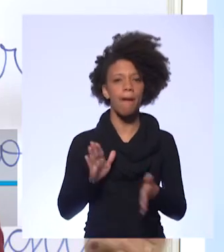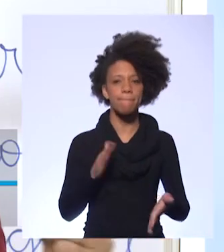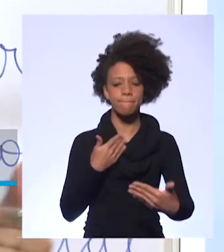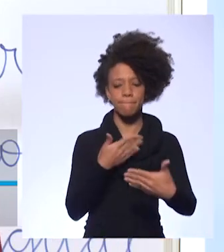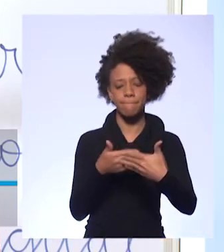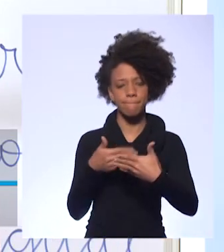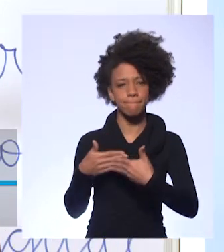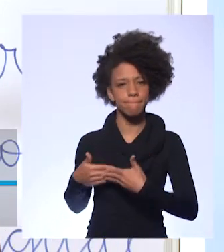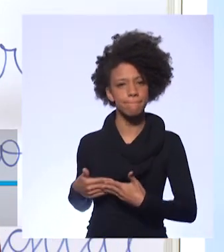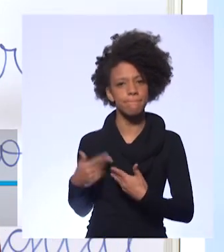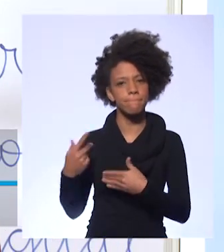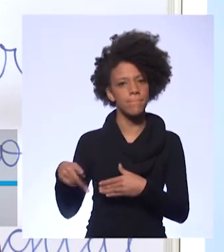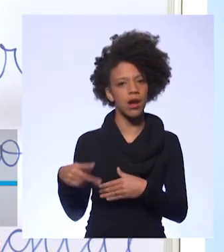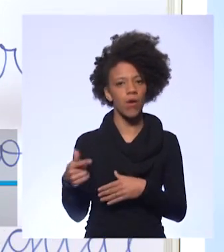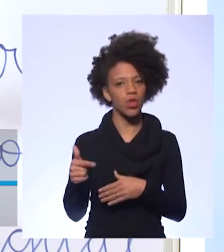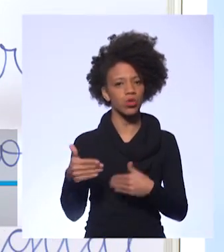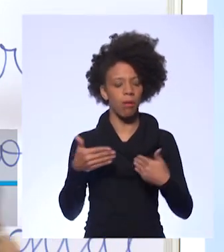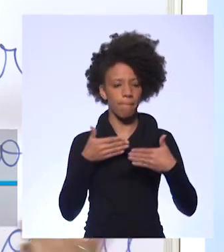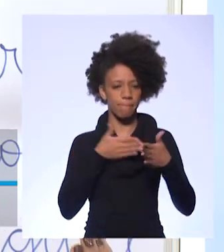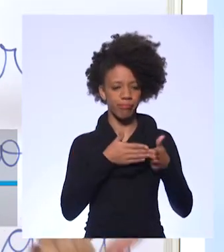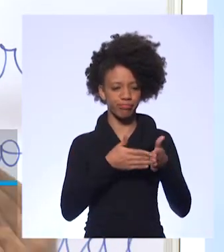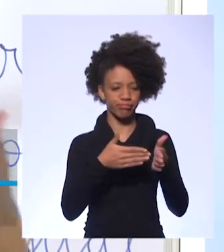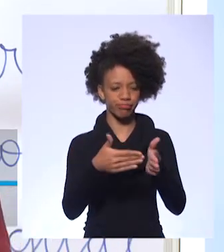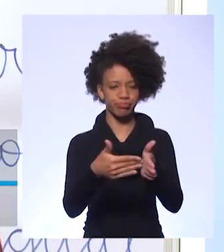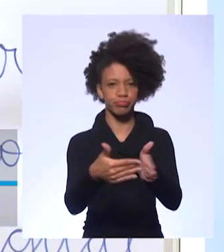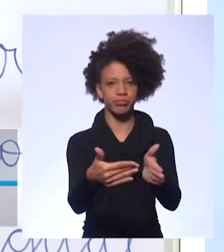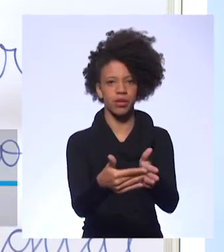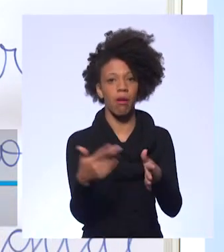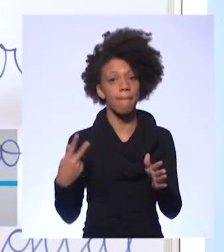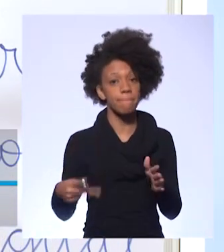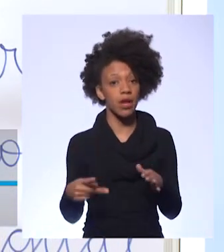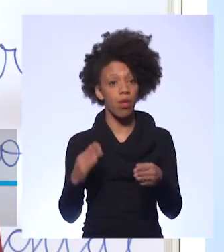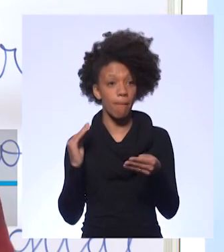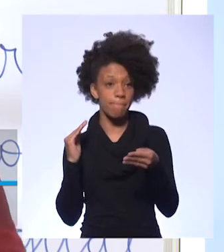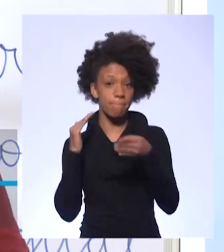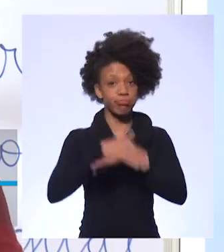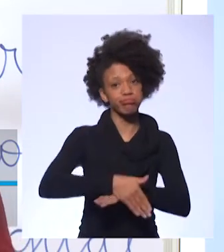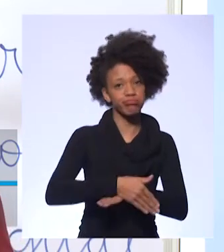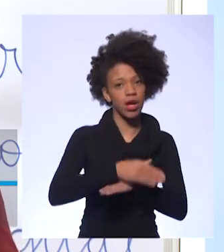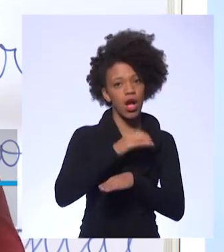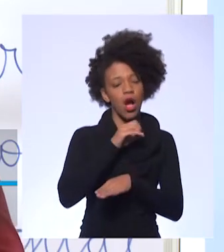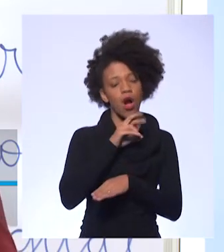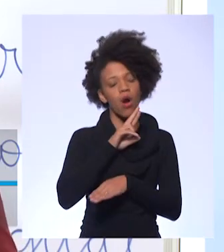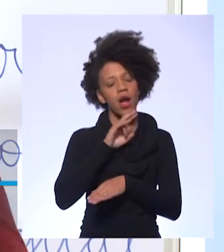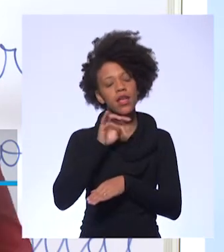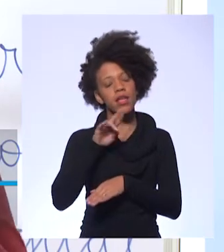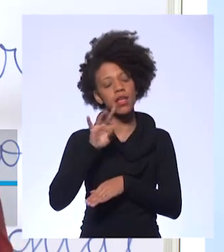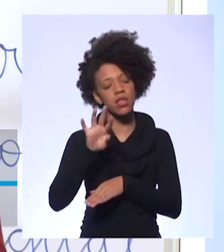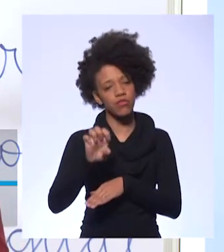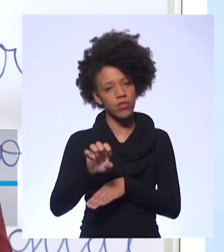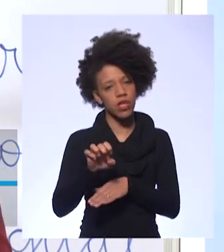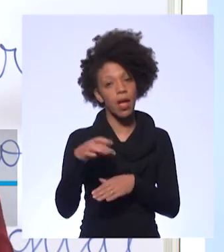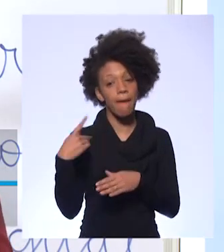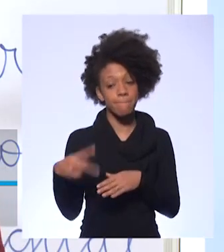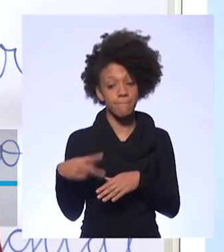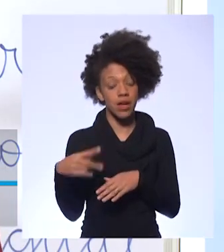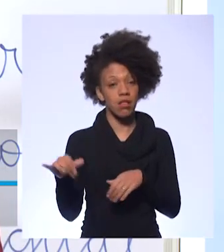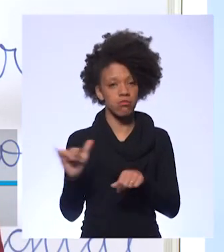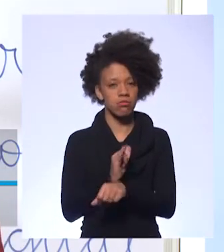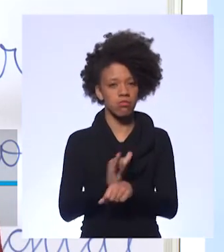Paraguai não tem acesso pela Argentina Paraguai e invadir de correntes e aí Paraguai está